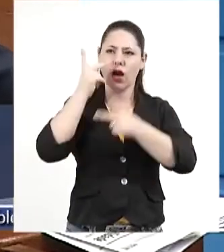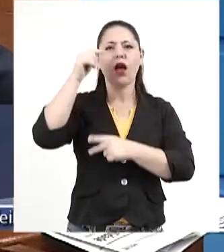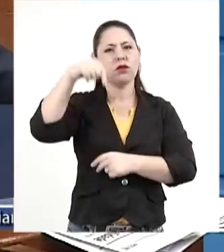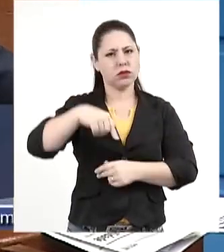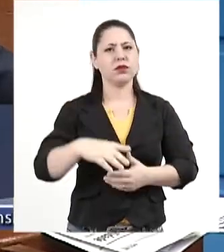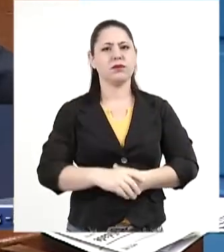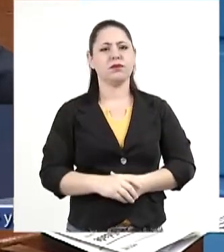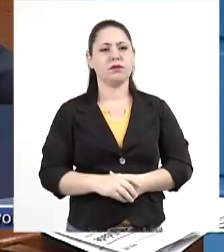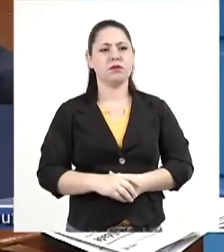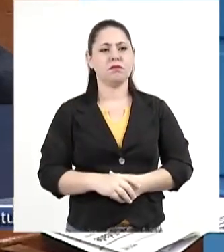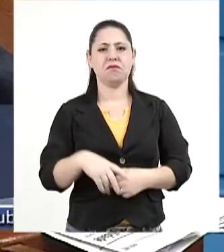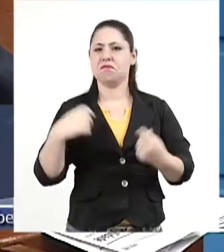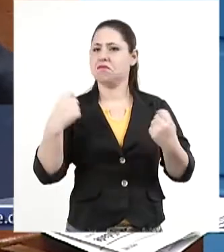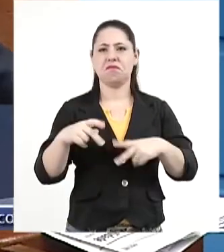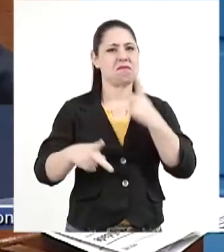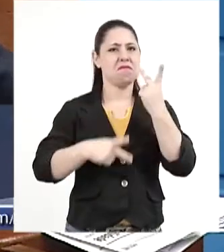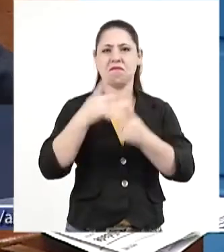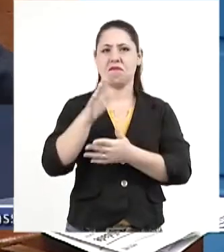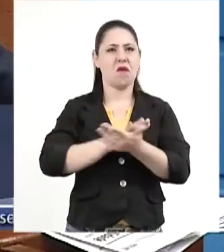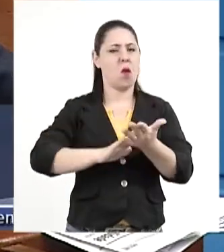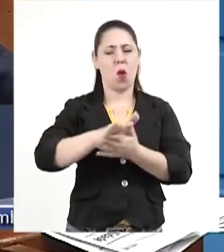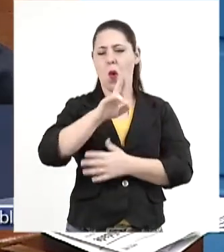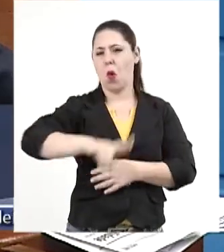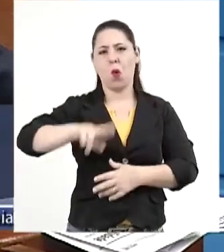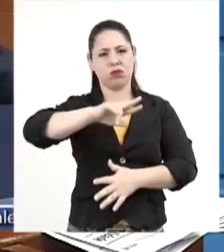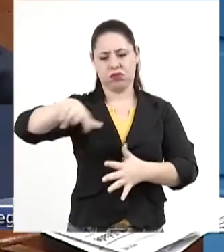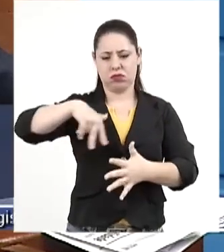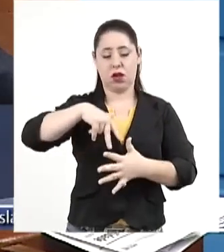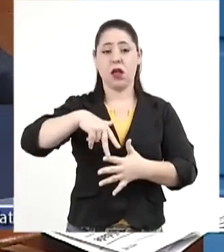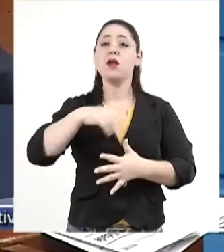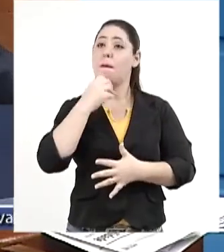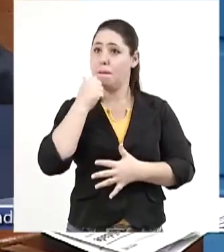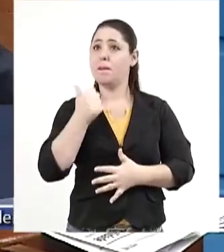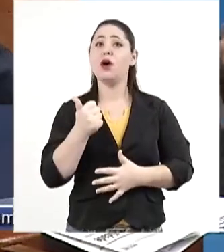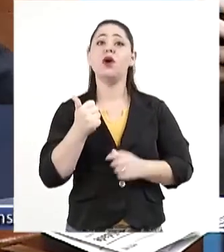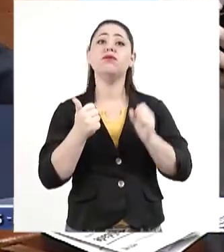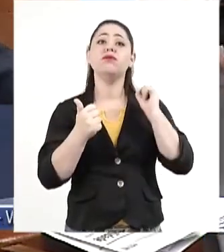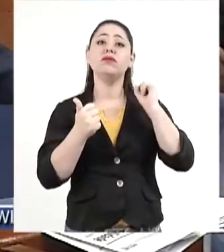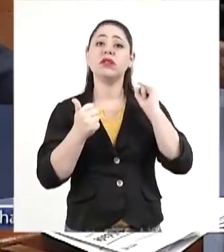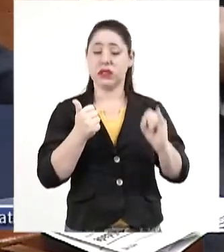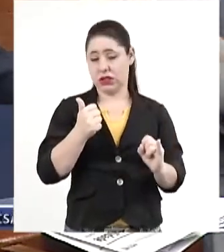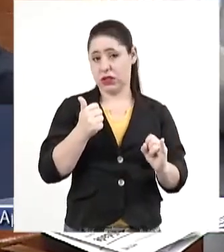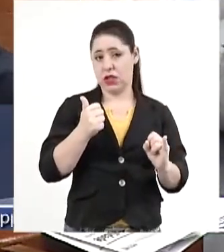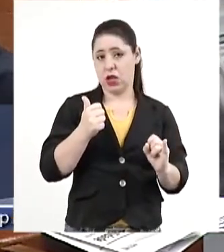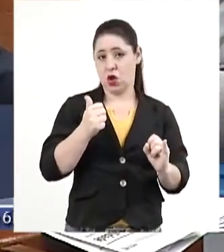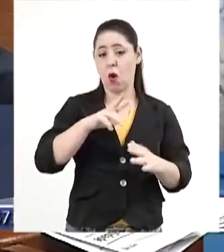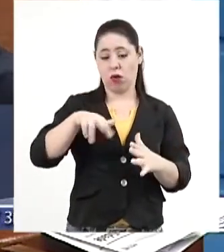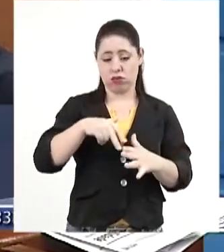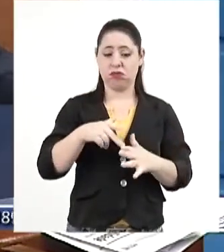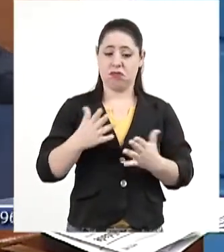aqui, nem precisam mais usar a tribuna. Seria ótimo, seria ótimo